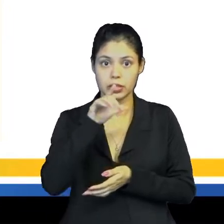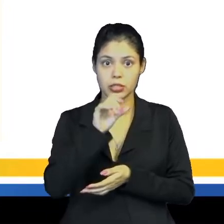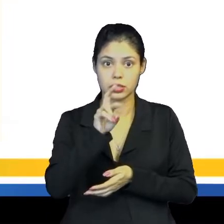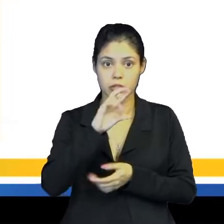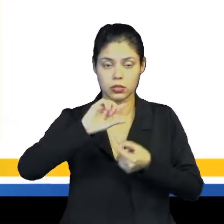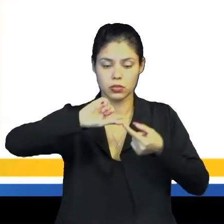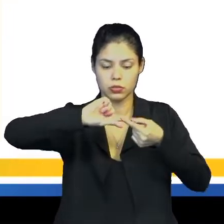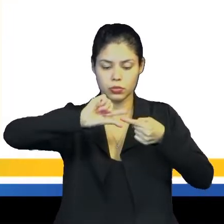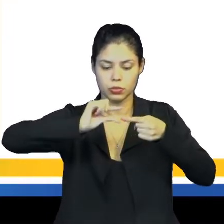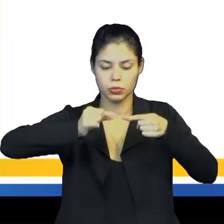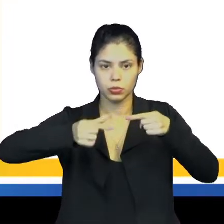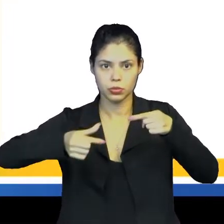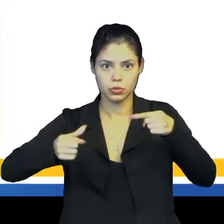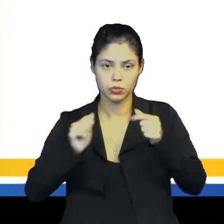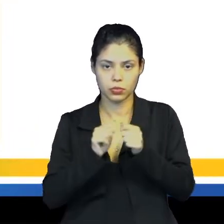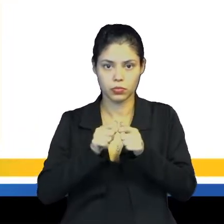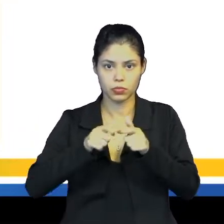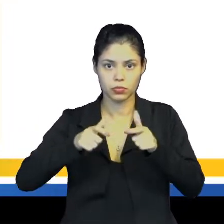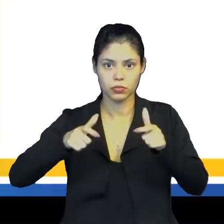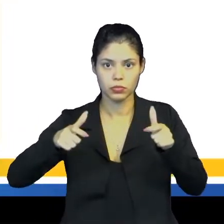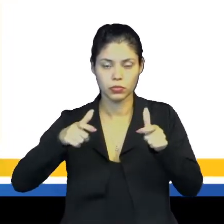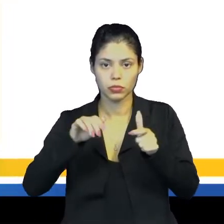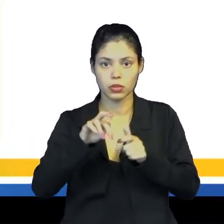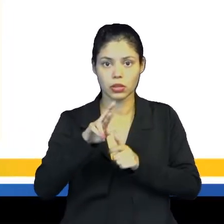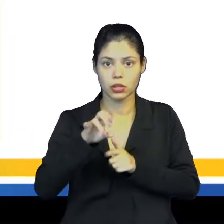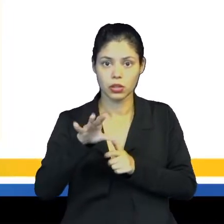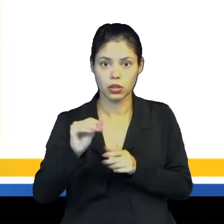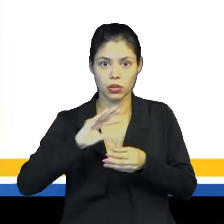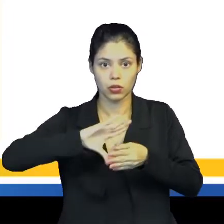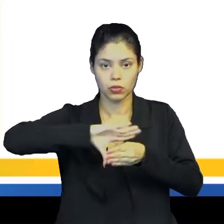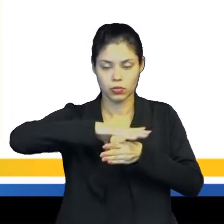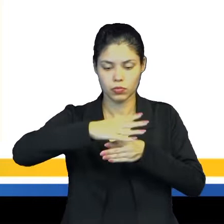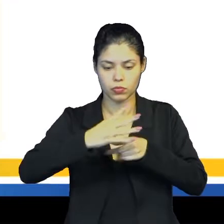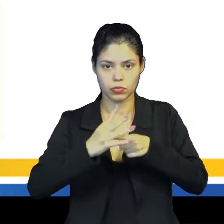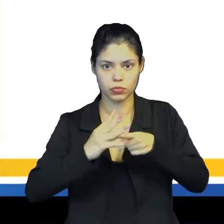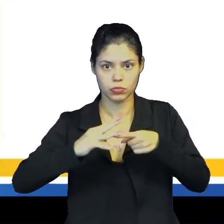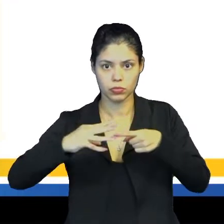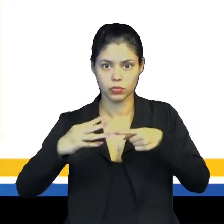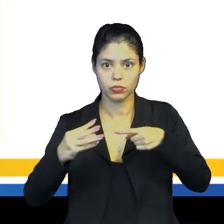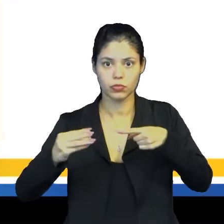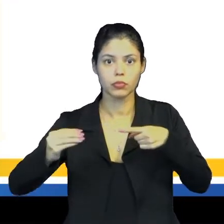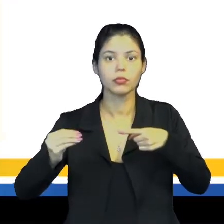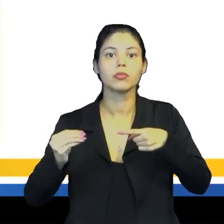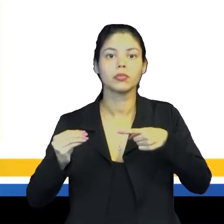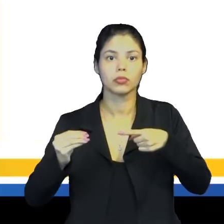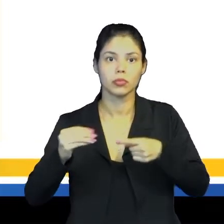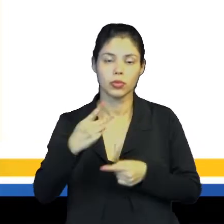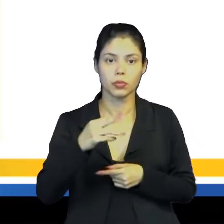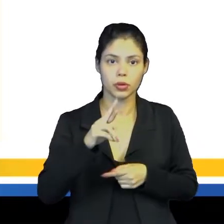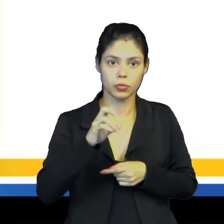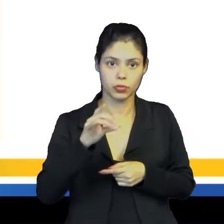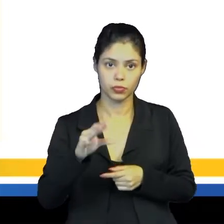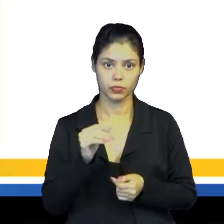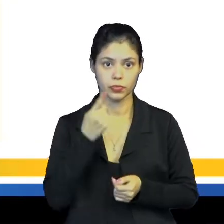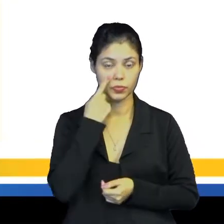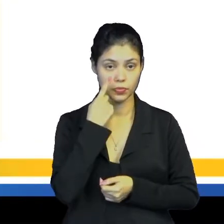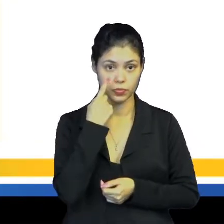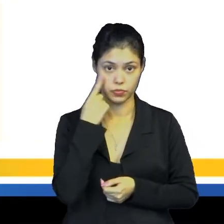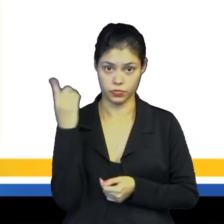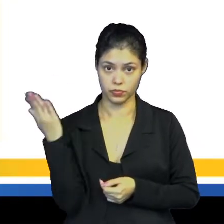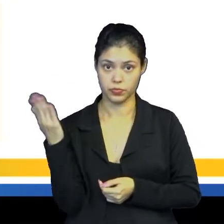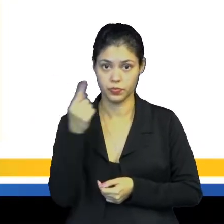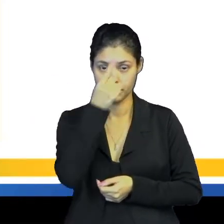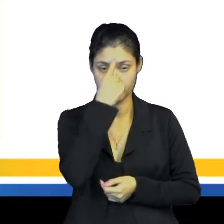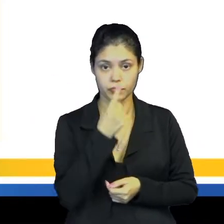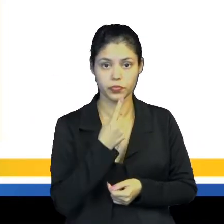cilíndrico com uma porção dilatada chamada de glande, coberto por uma pele frouxa denominada prepúcio. Então, observem a